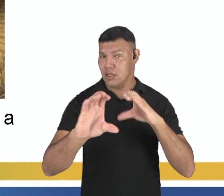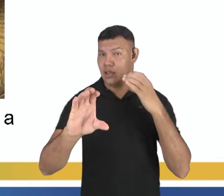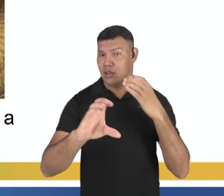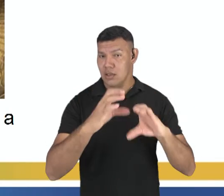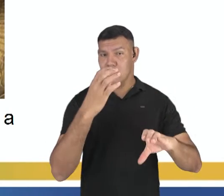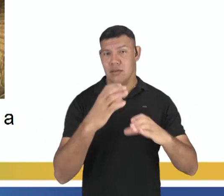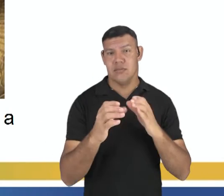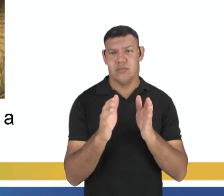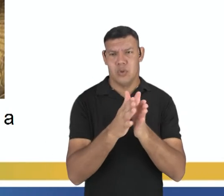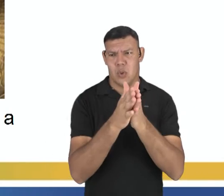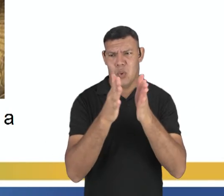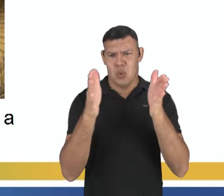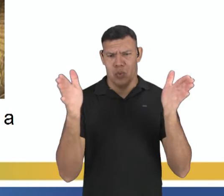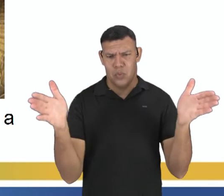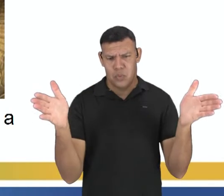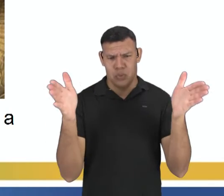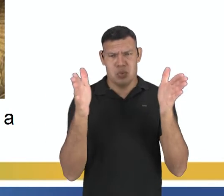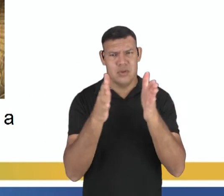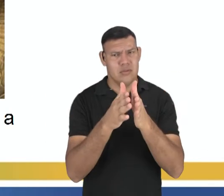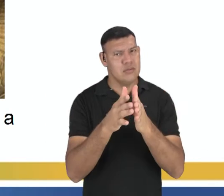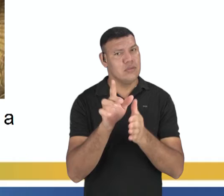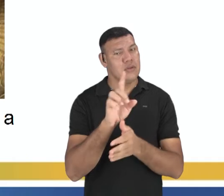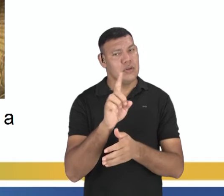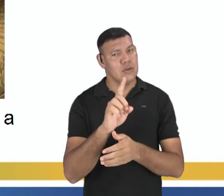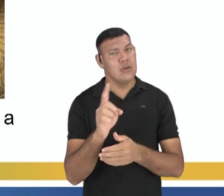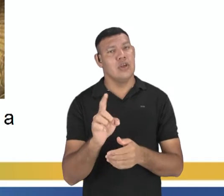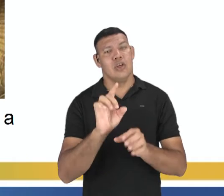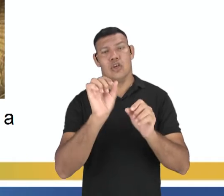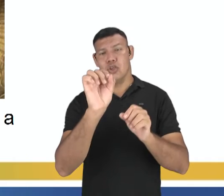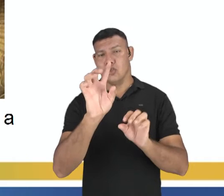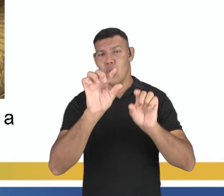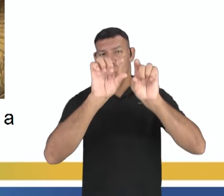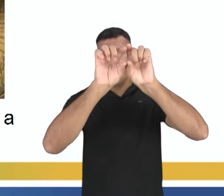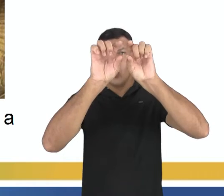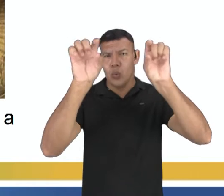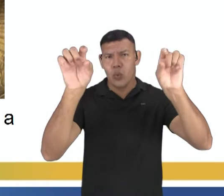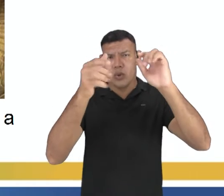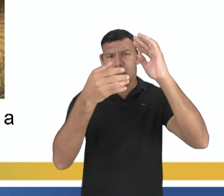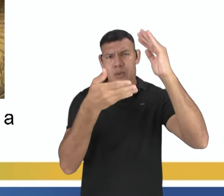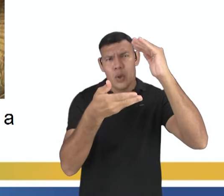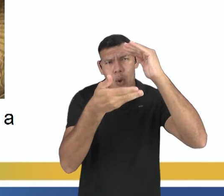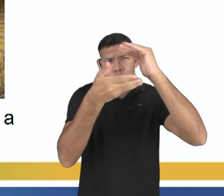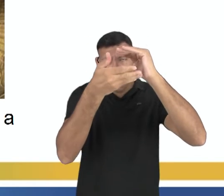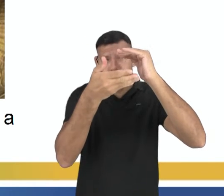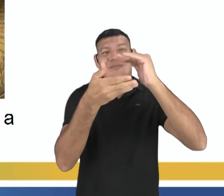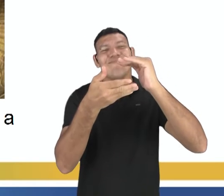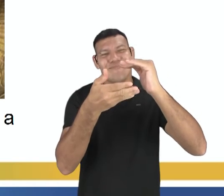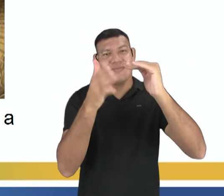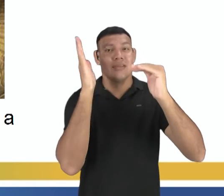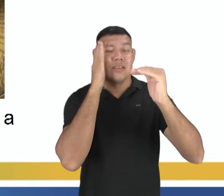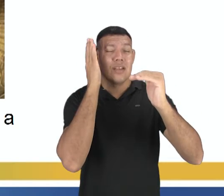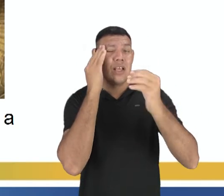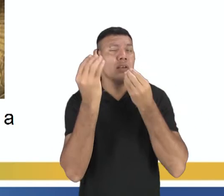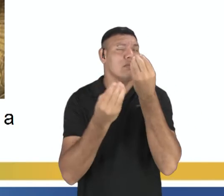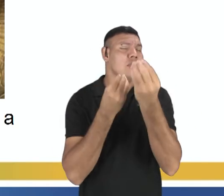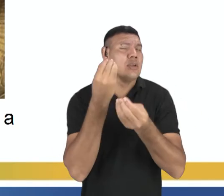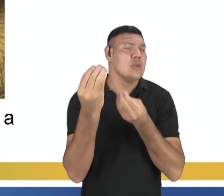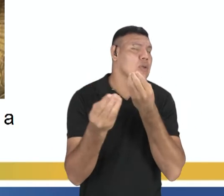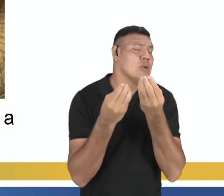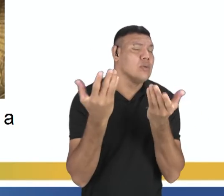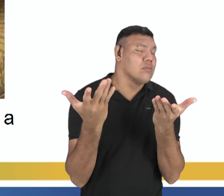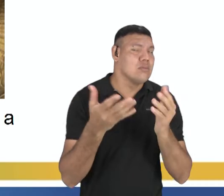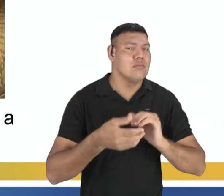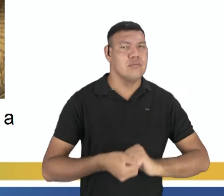são dos tamanhos que nós apresentamos aqui, são apenas trechos para vocês terem uma ideia mais ou menos como eram essas